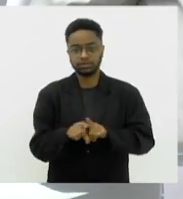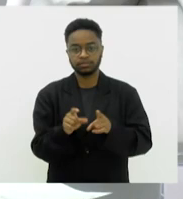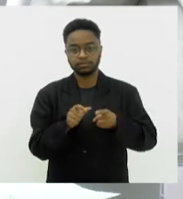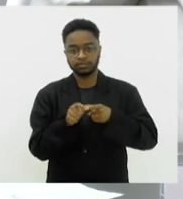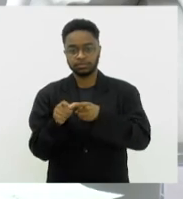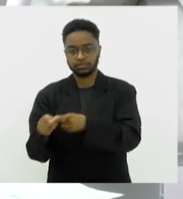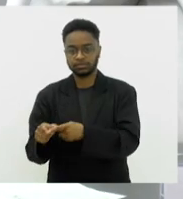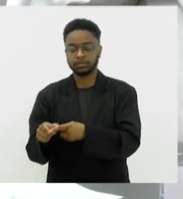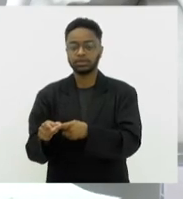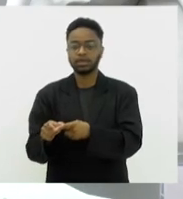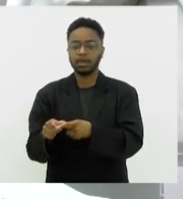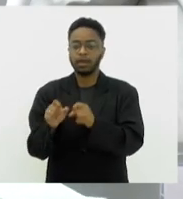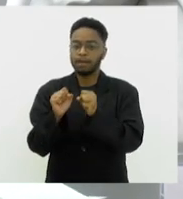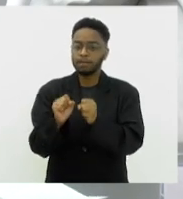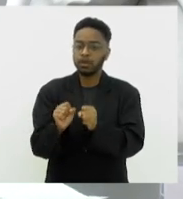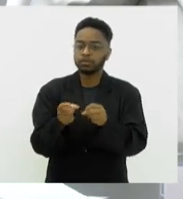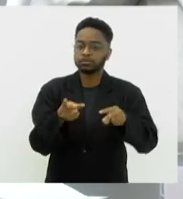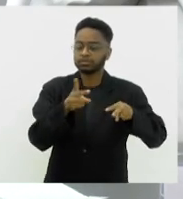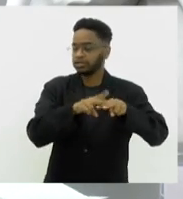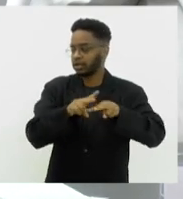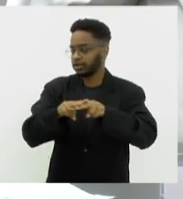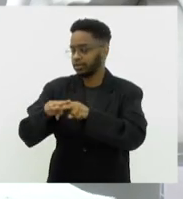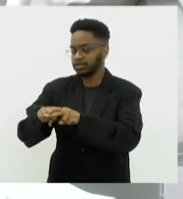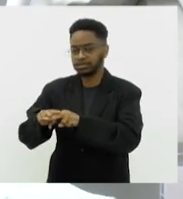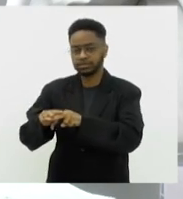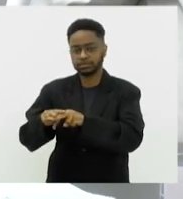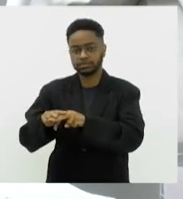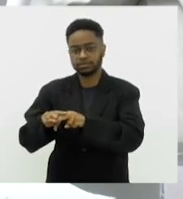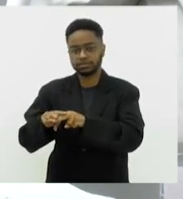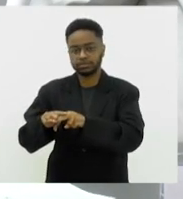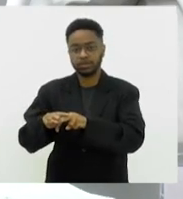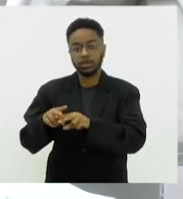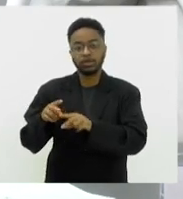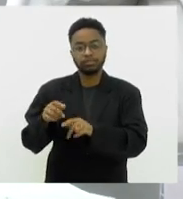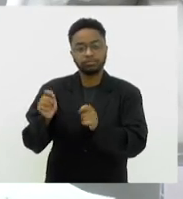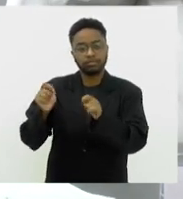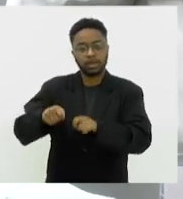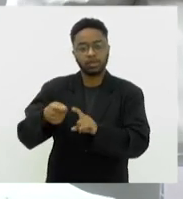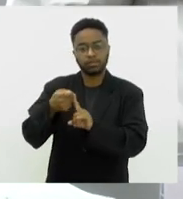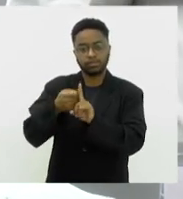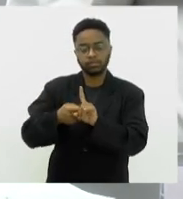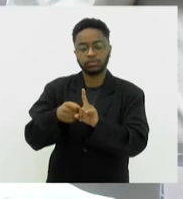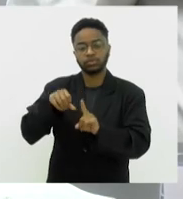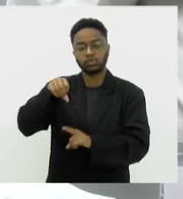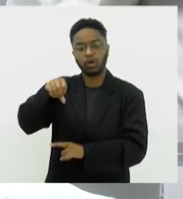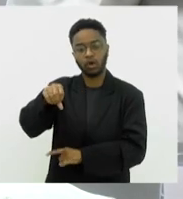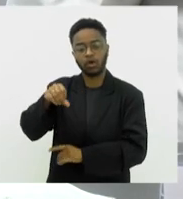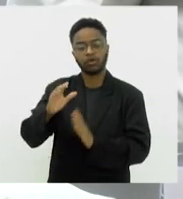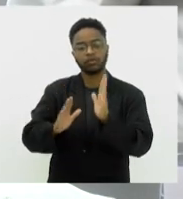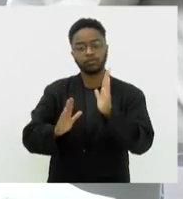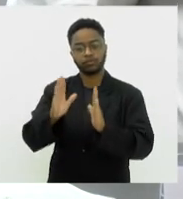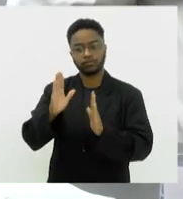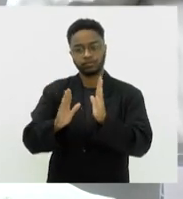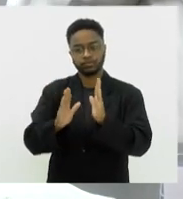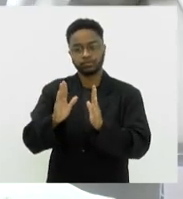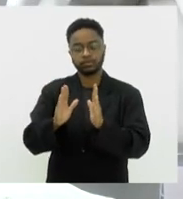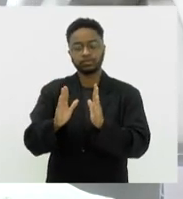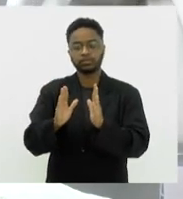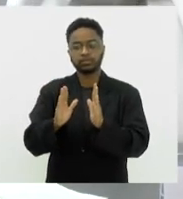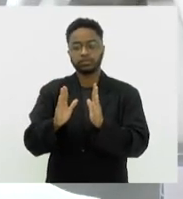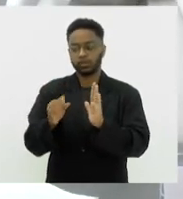eh pelo menos aí eh 9 meses que foi o a média